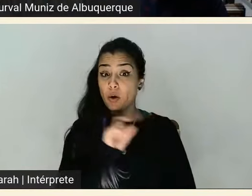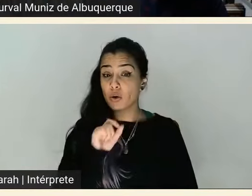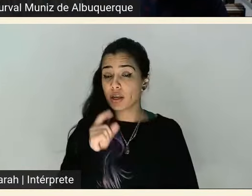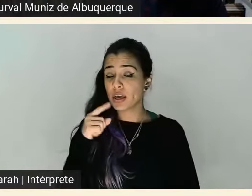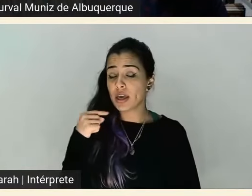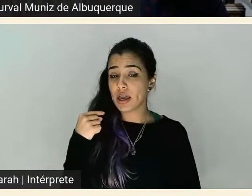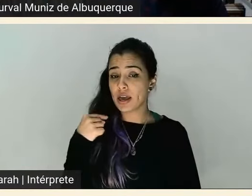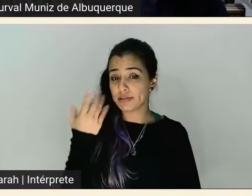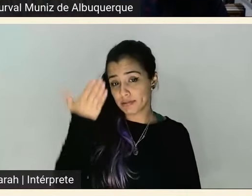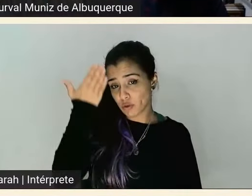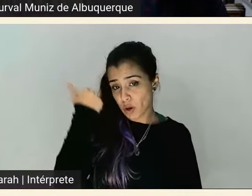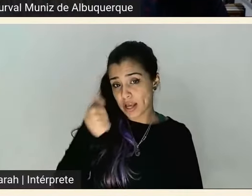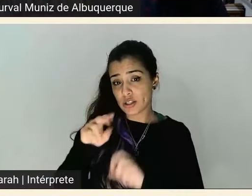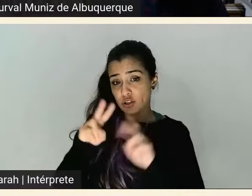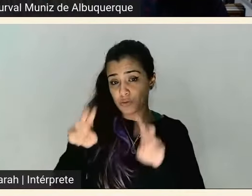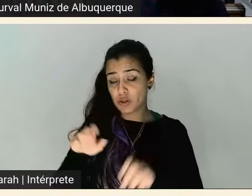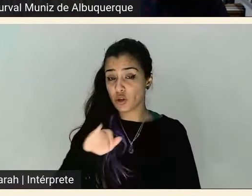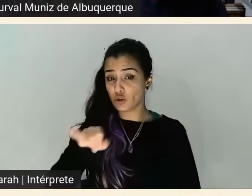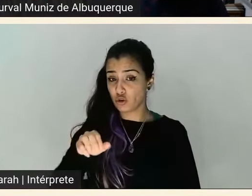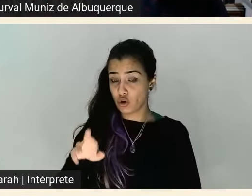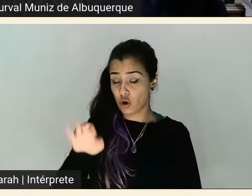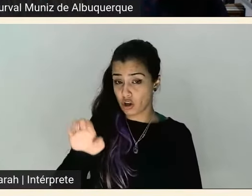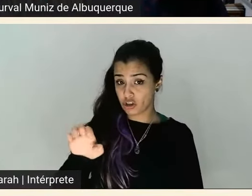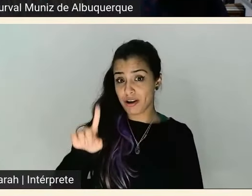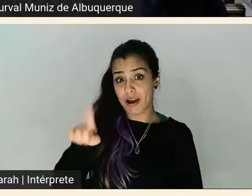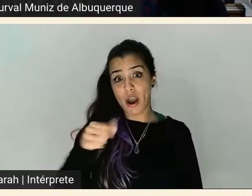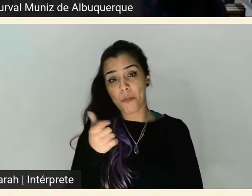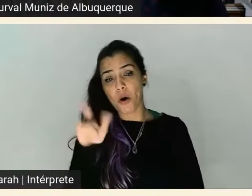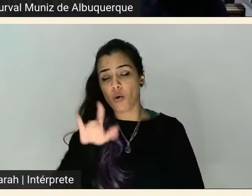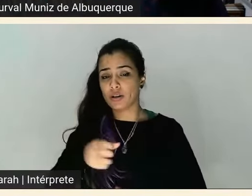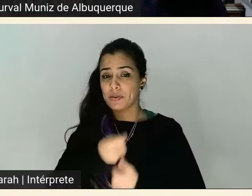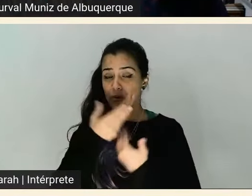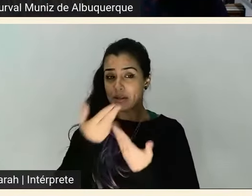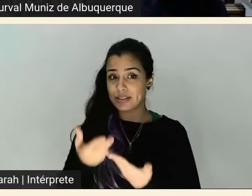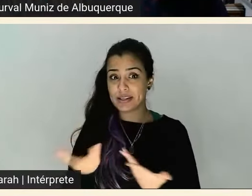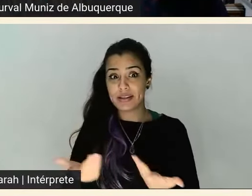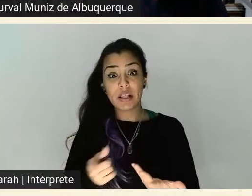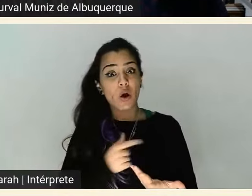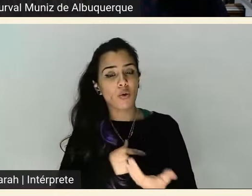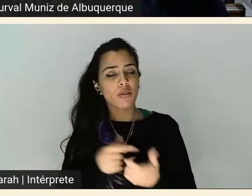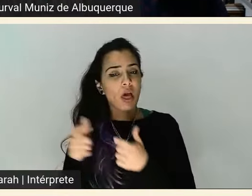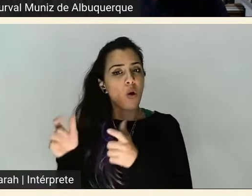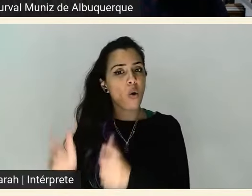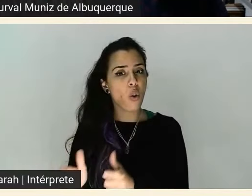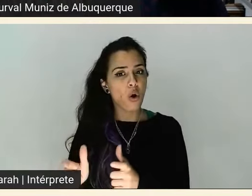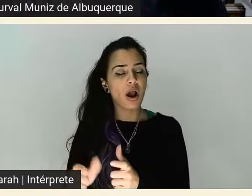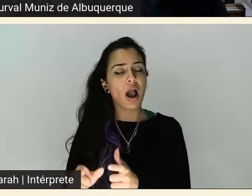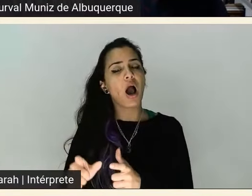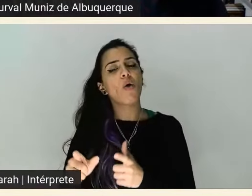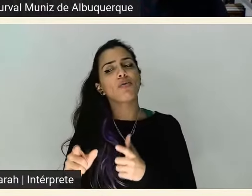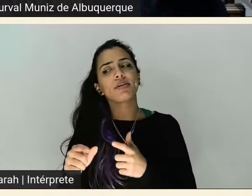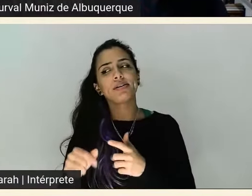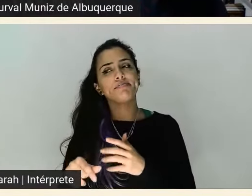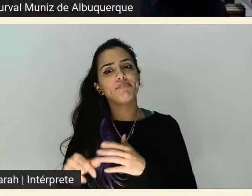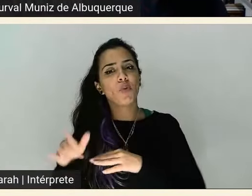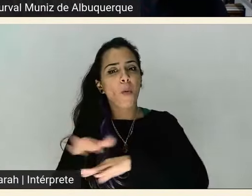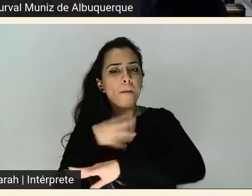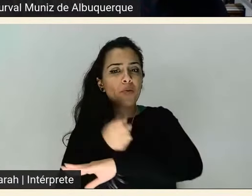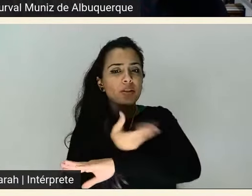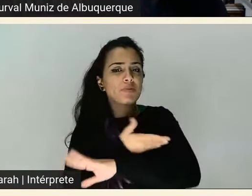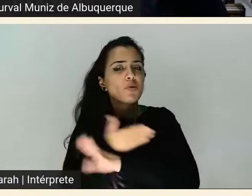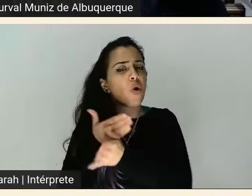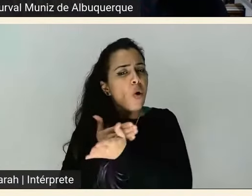dos Alexandrinos, né? Quer dizer, é uma outra poesia. Então, tem um local que o modernismo vai dando para